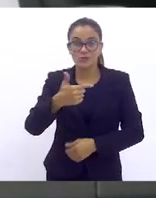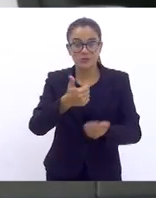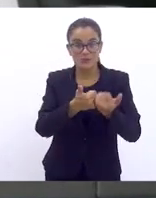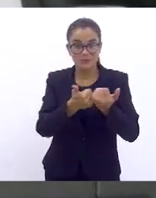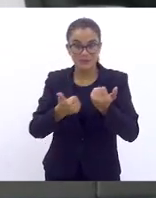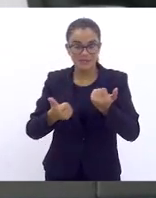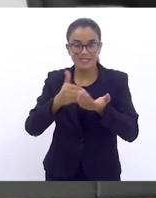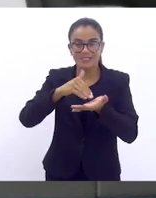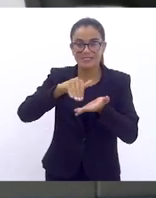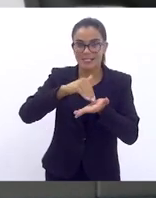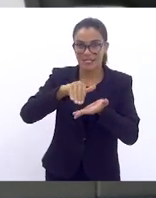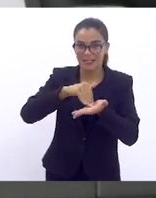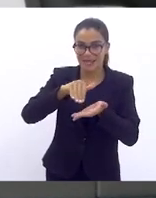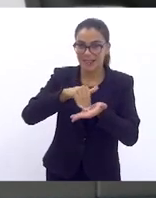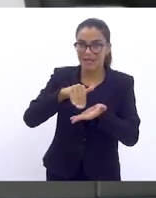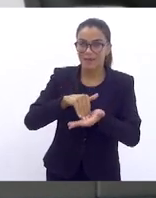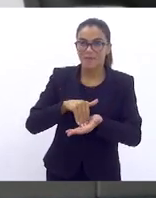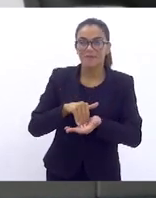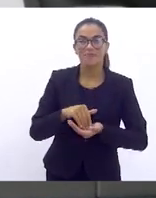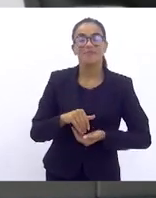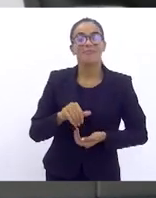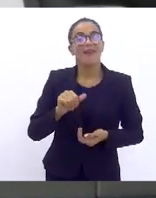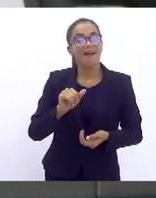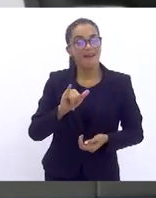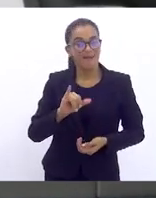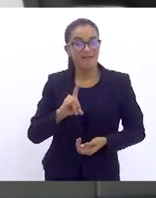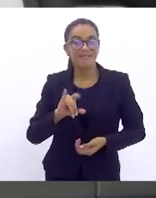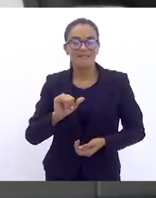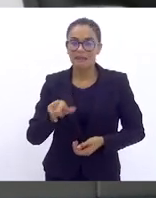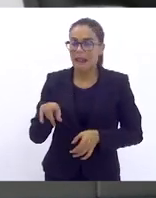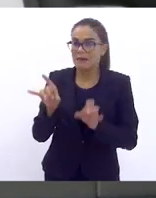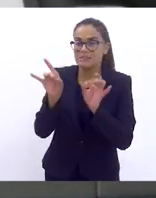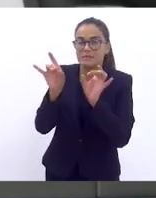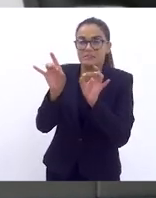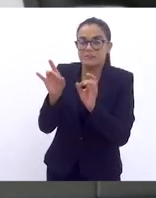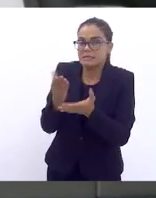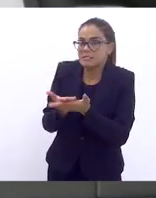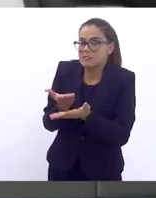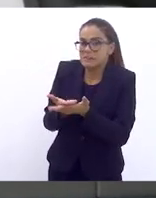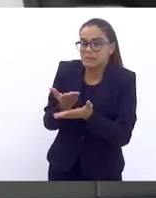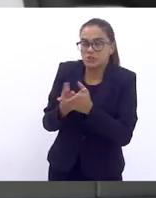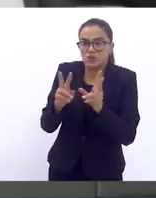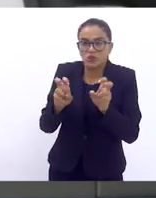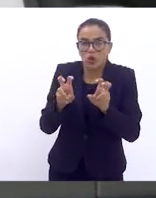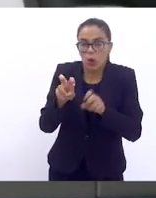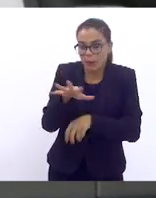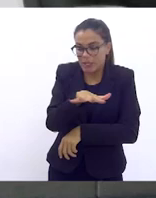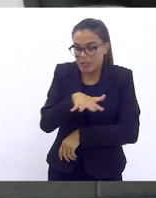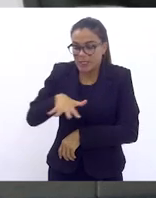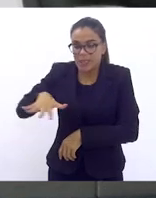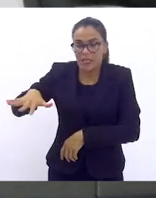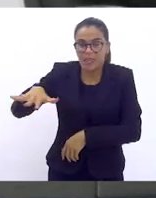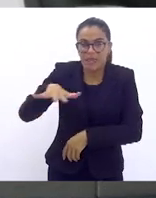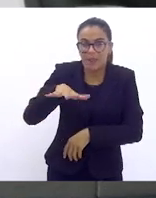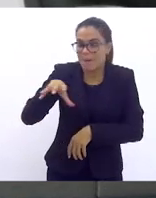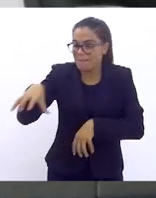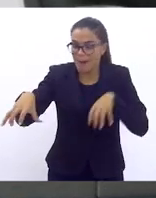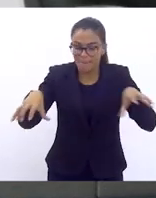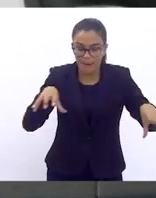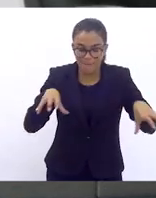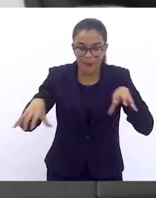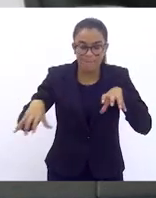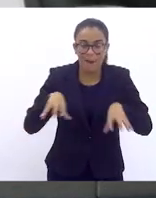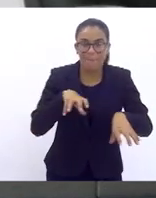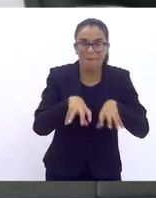né Sérgio I dinek muitas vezes que era uma especialista em questão de territorialidade hoje o Marcos que tá aqui